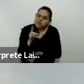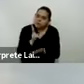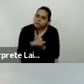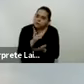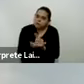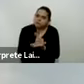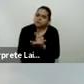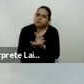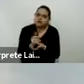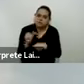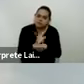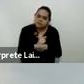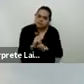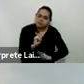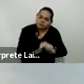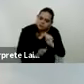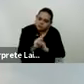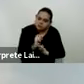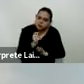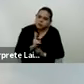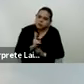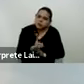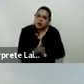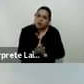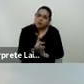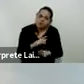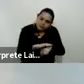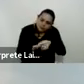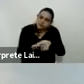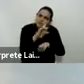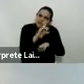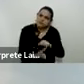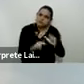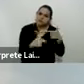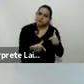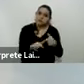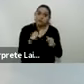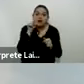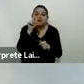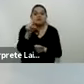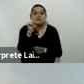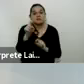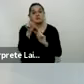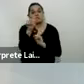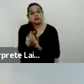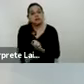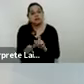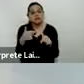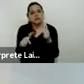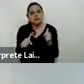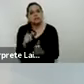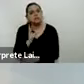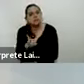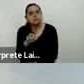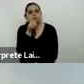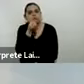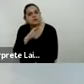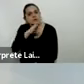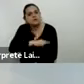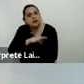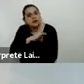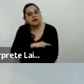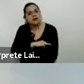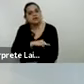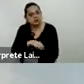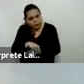os direitos dos trabalhadores e garantir para que você, trabalhador, continue a ter um bom salário e a garantia do